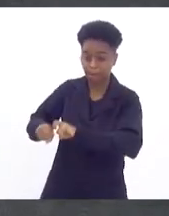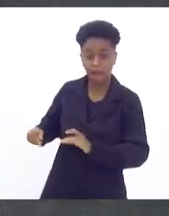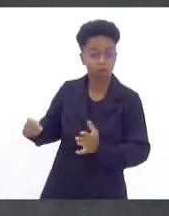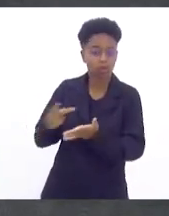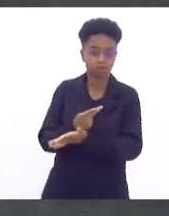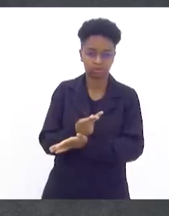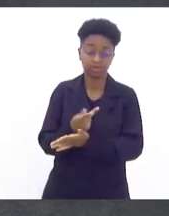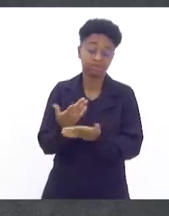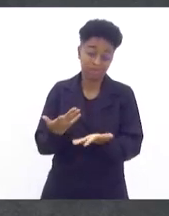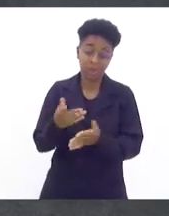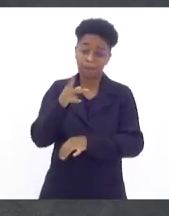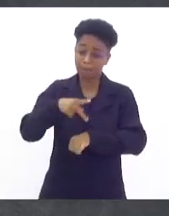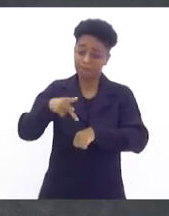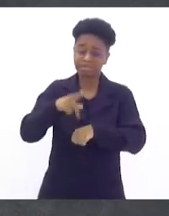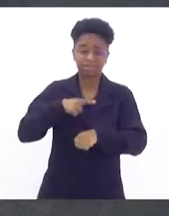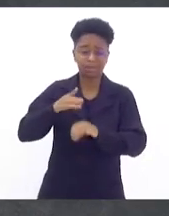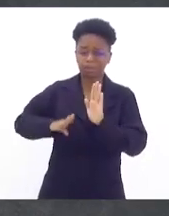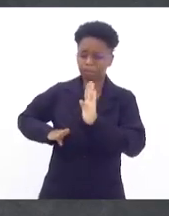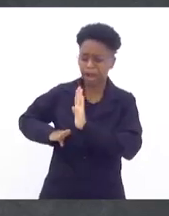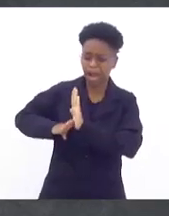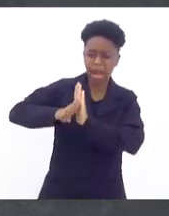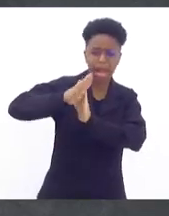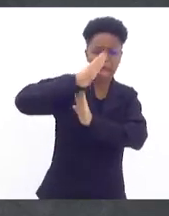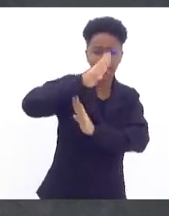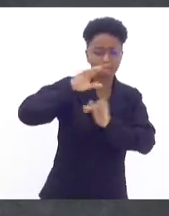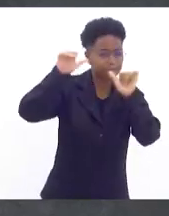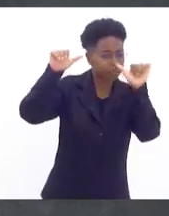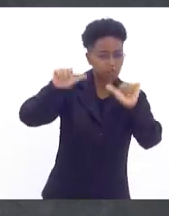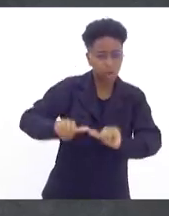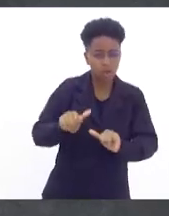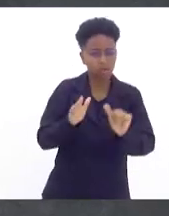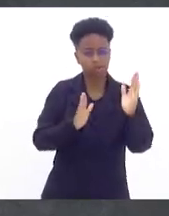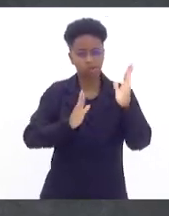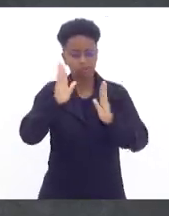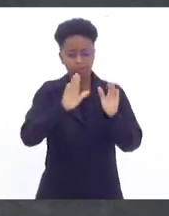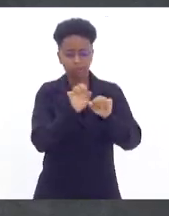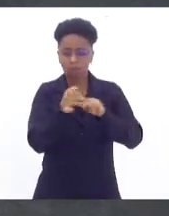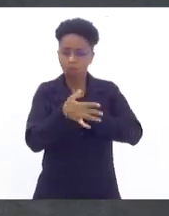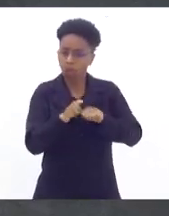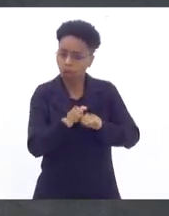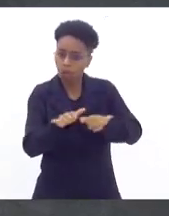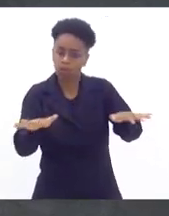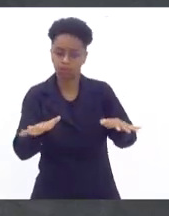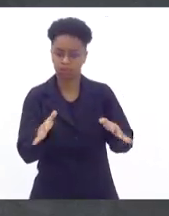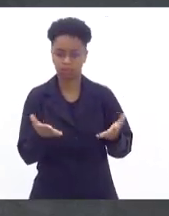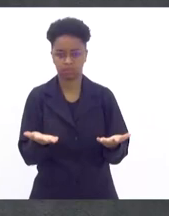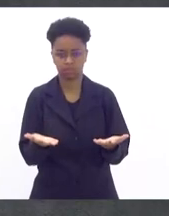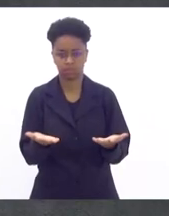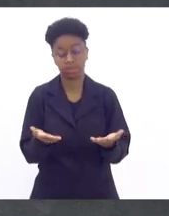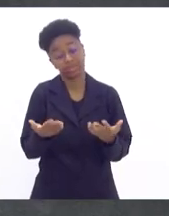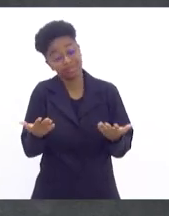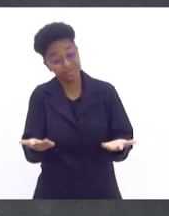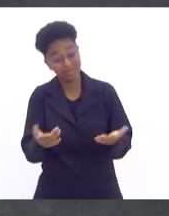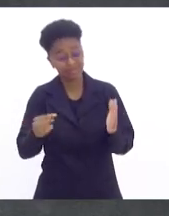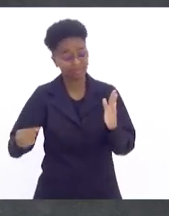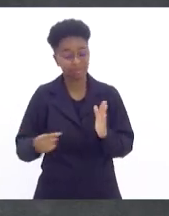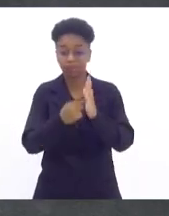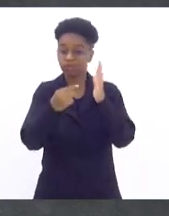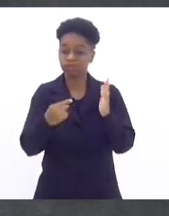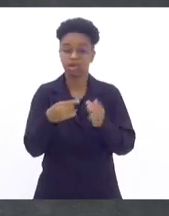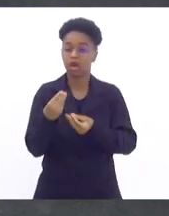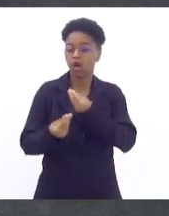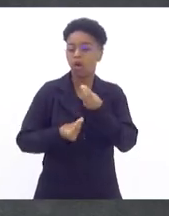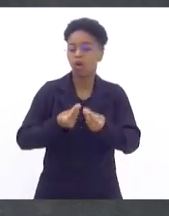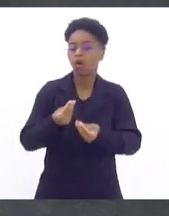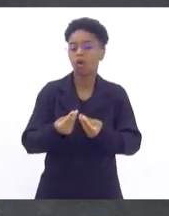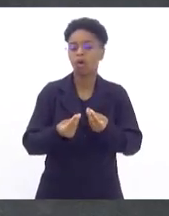um país que enfrentou os grandes Picos da pandemia de coronavírus Então nesse sentido denunciar aqui o quanto